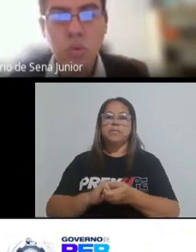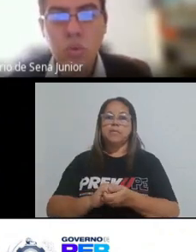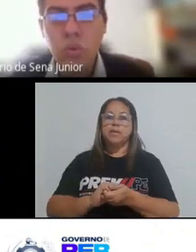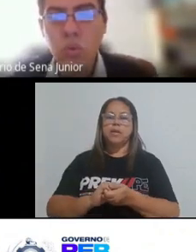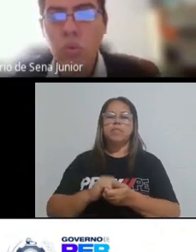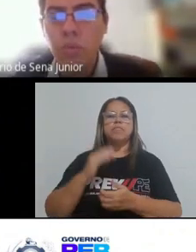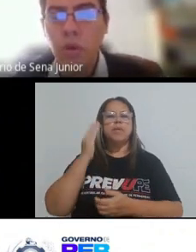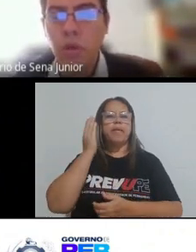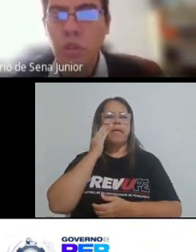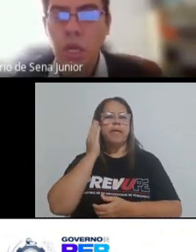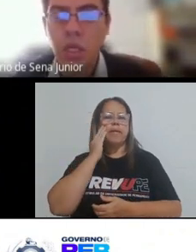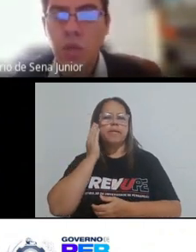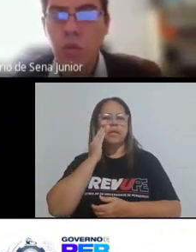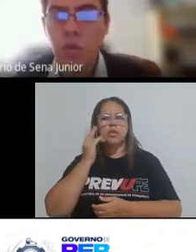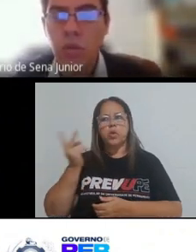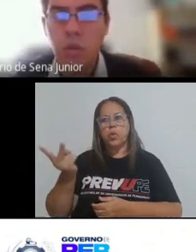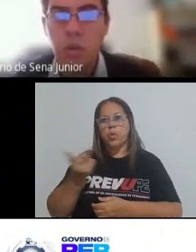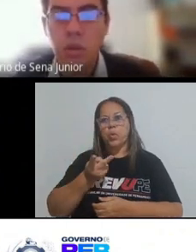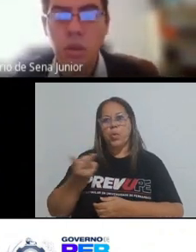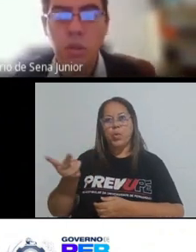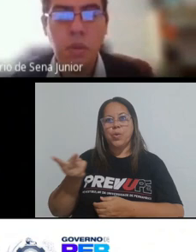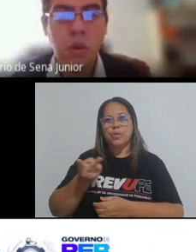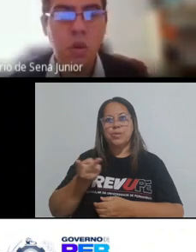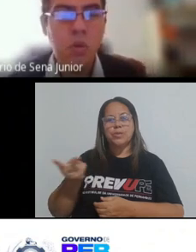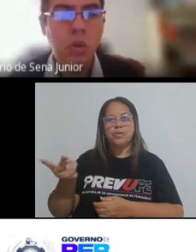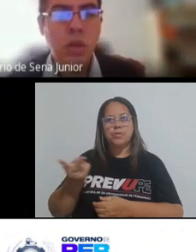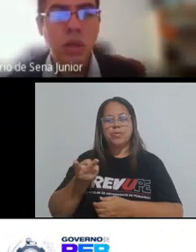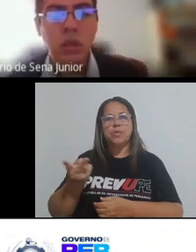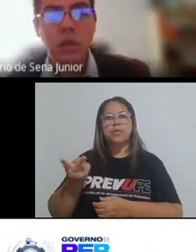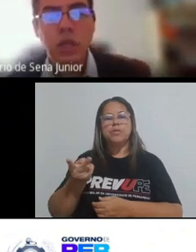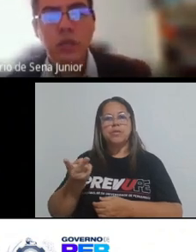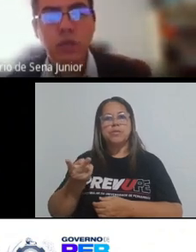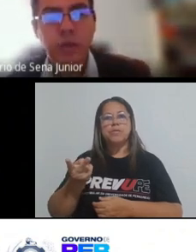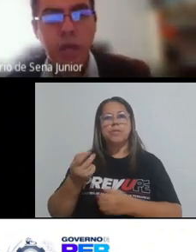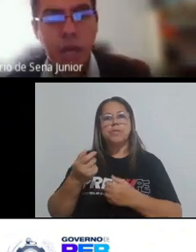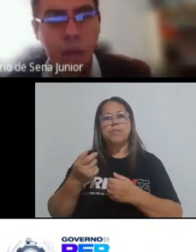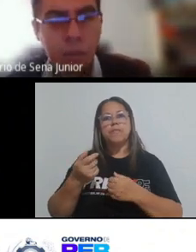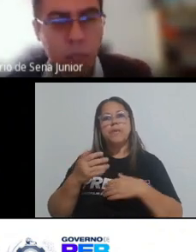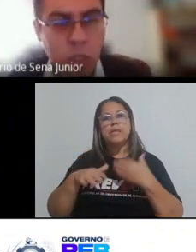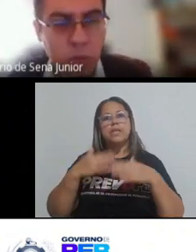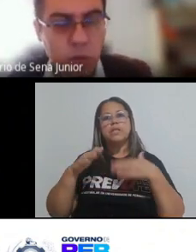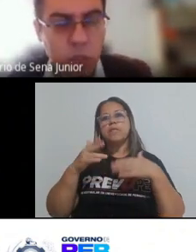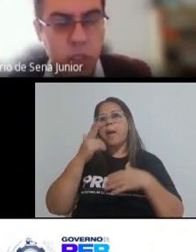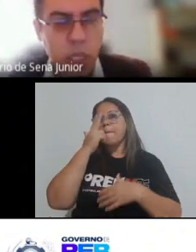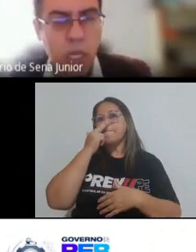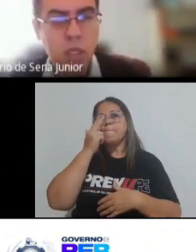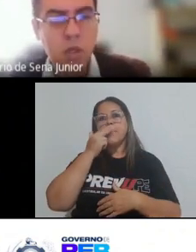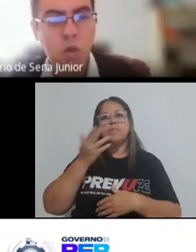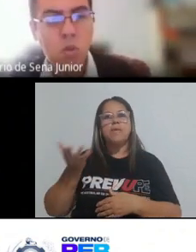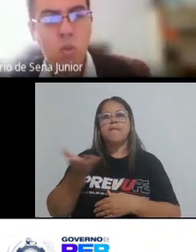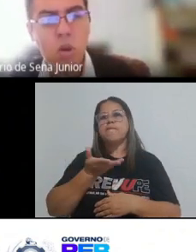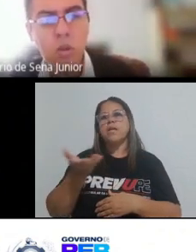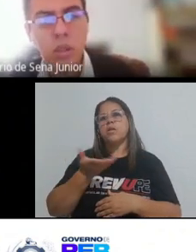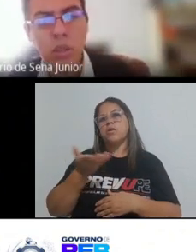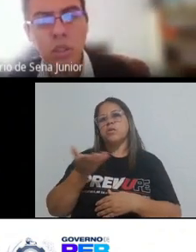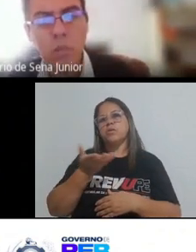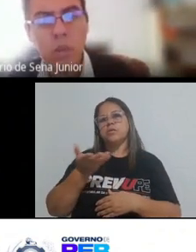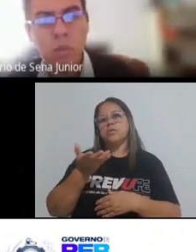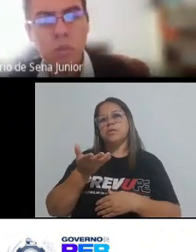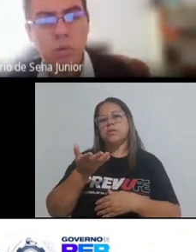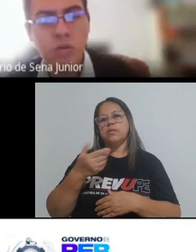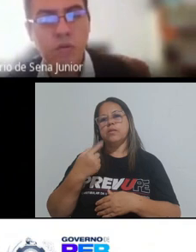conjunto projétil e bloco desenvolverá a mesma velocidade o qual